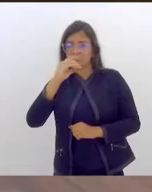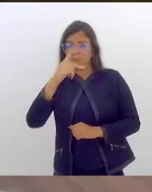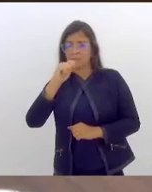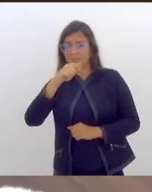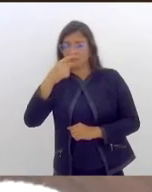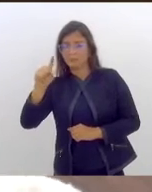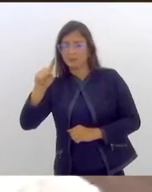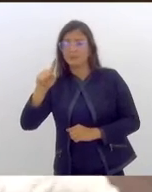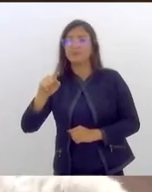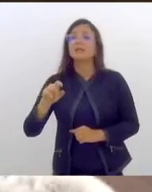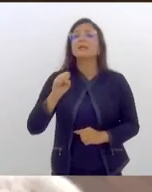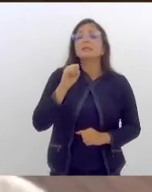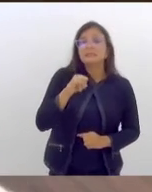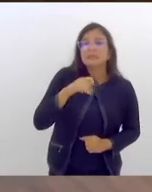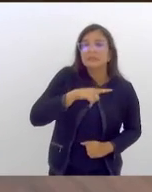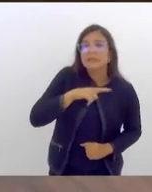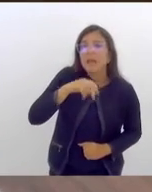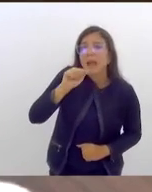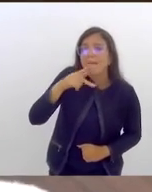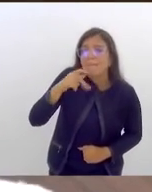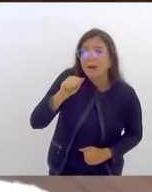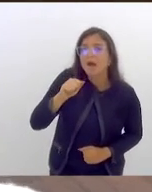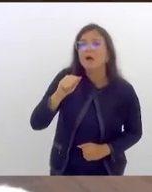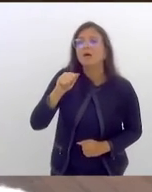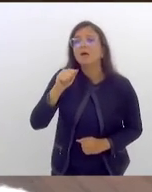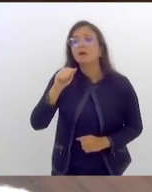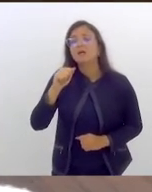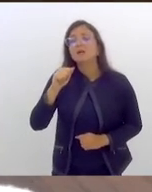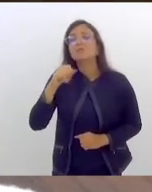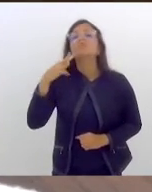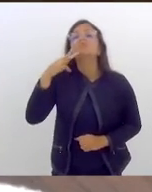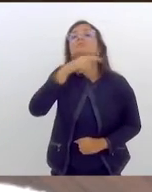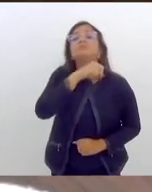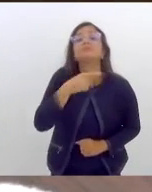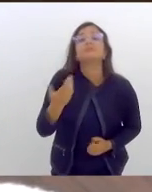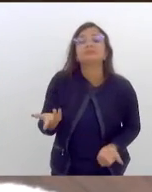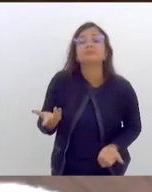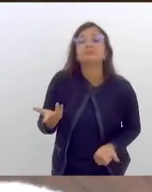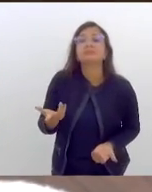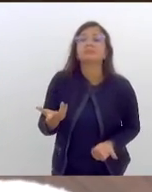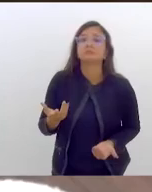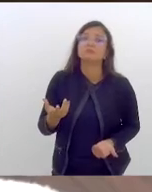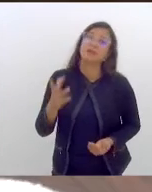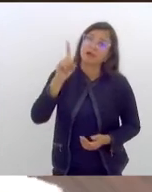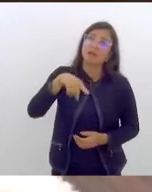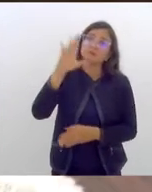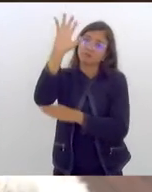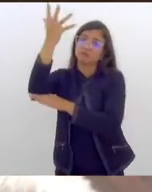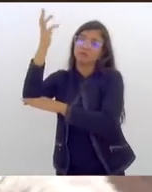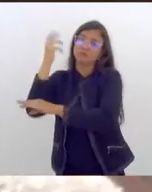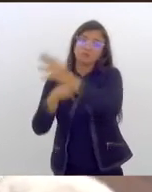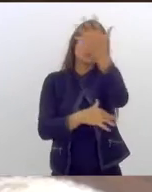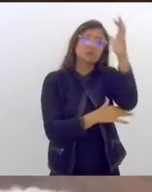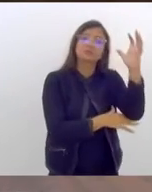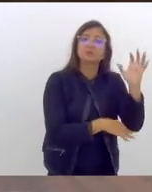que se tem uma apa evidentemente foi um ato do meio ambiente